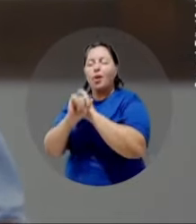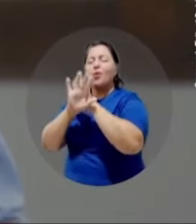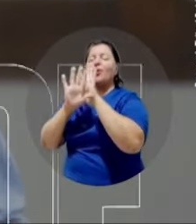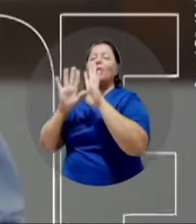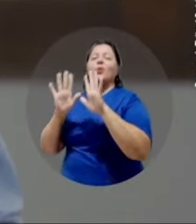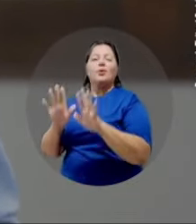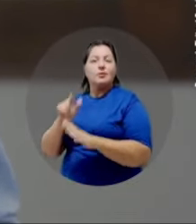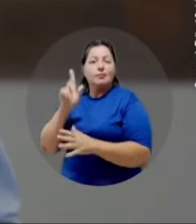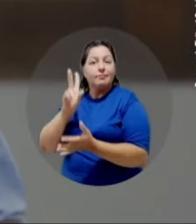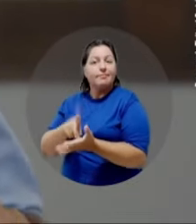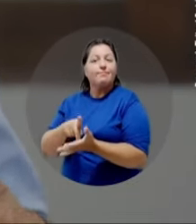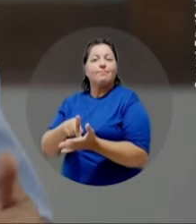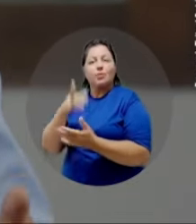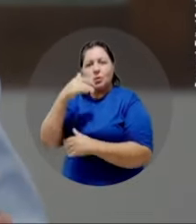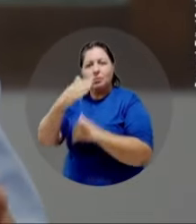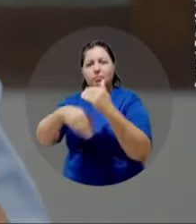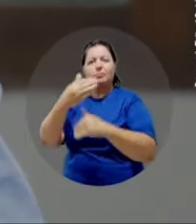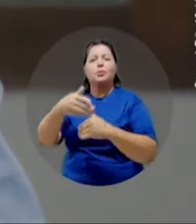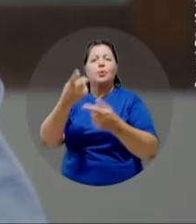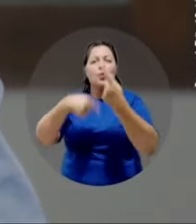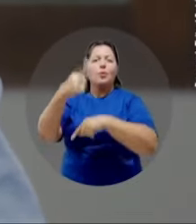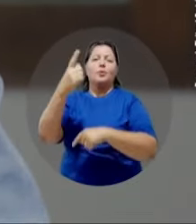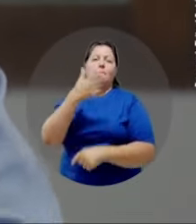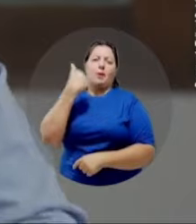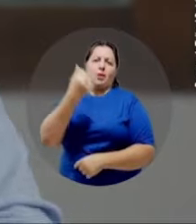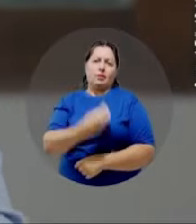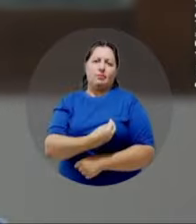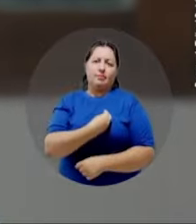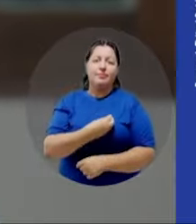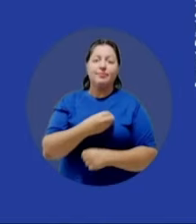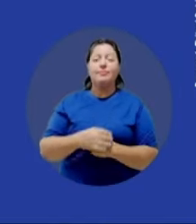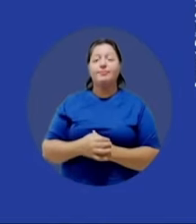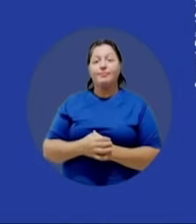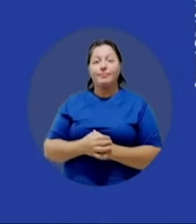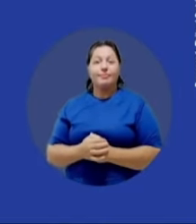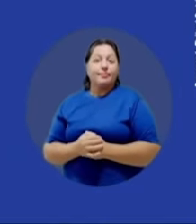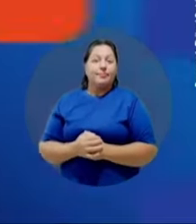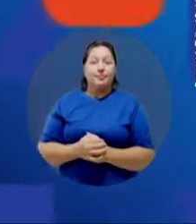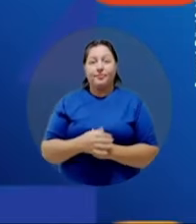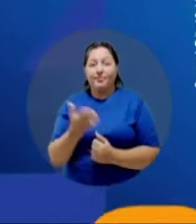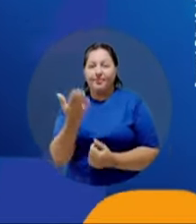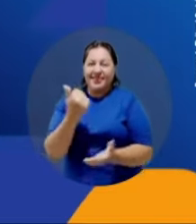o caminho da luz e da verdade, para nossa gente progredir e melhorar de vida.